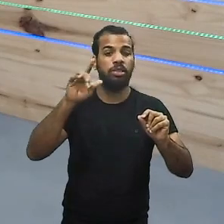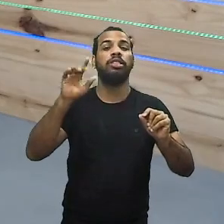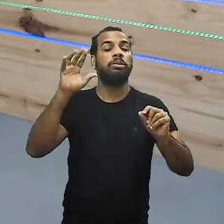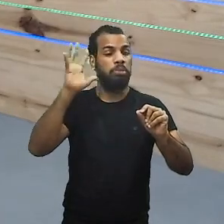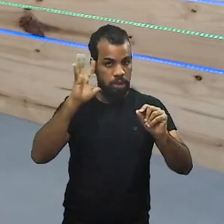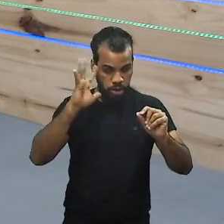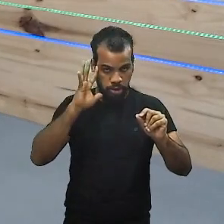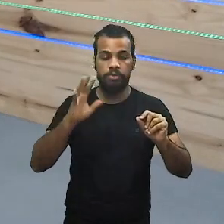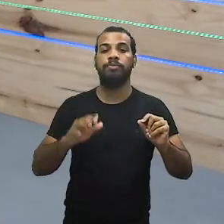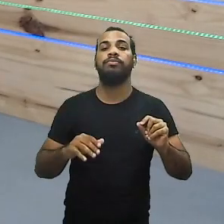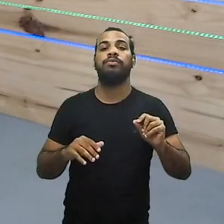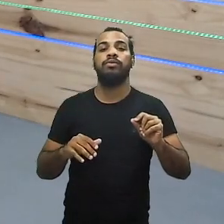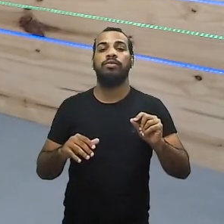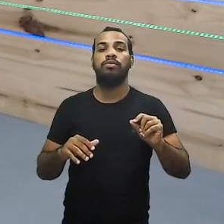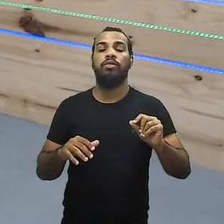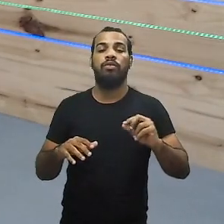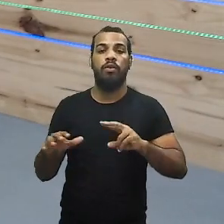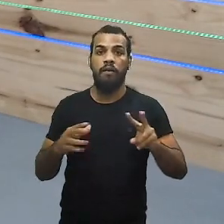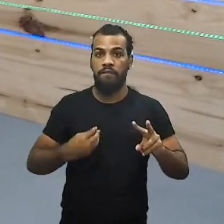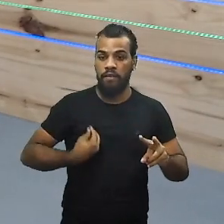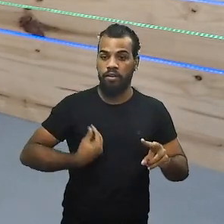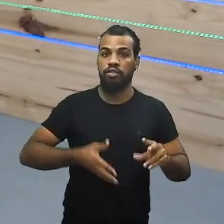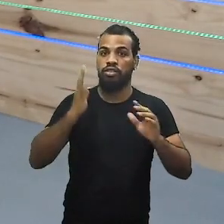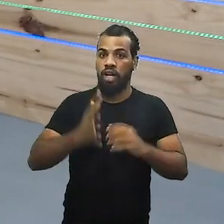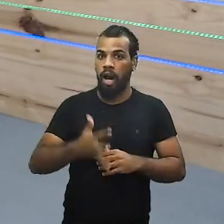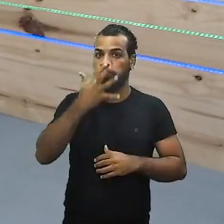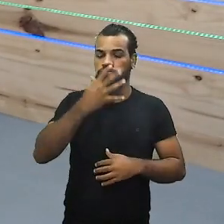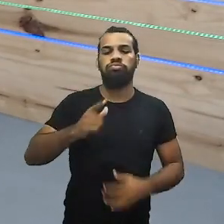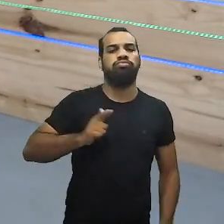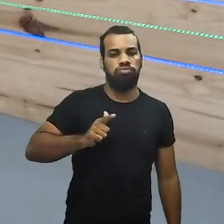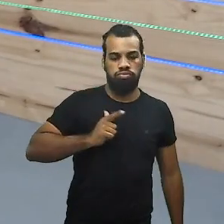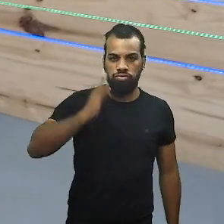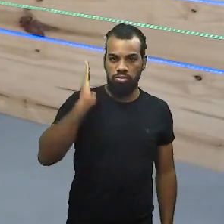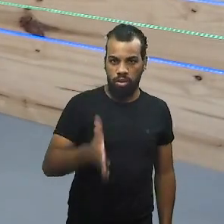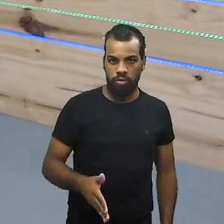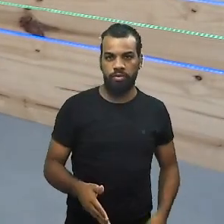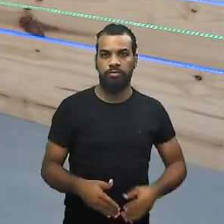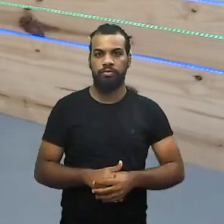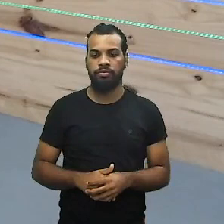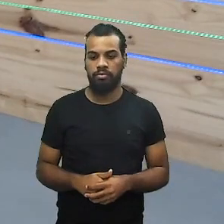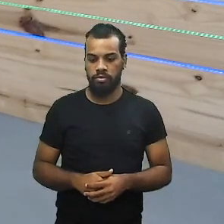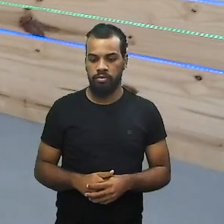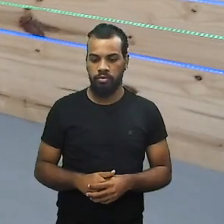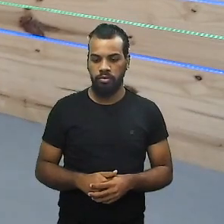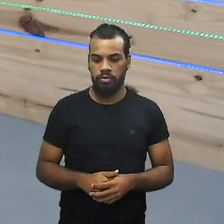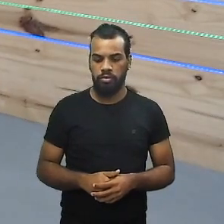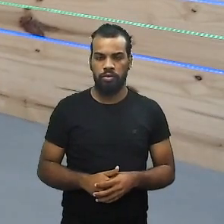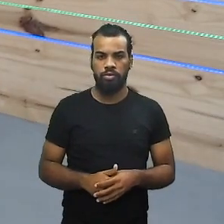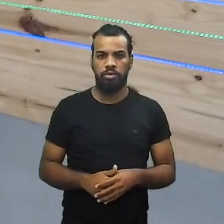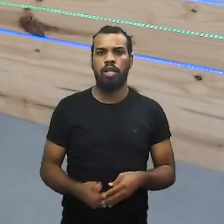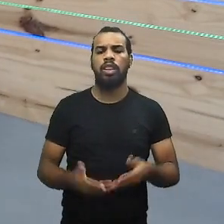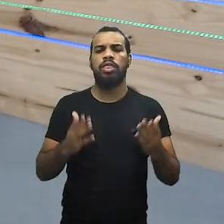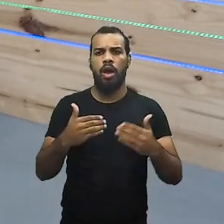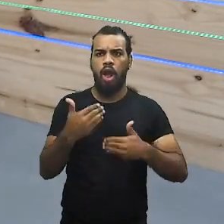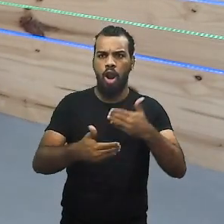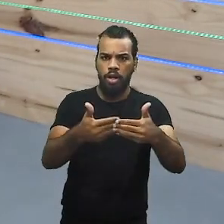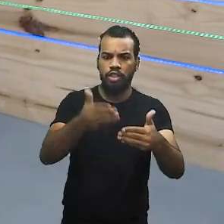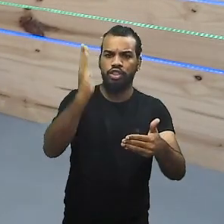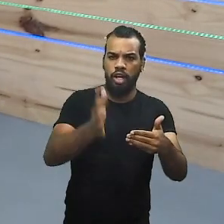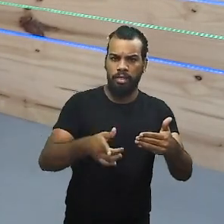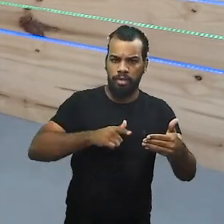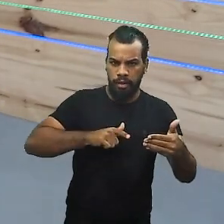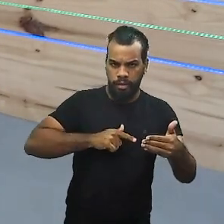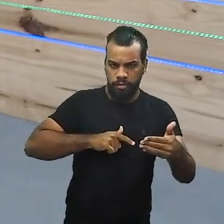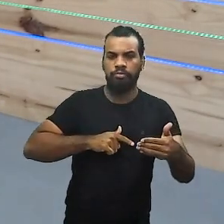Imaginem que o ser vivo ele já existe. Imaginem que teve a evolução molecular e aquela evolução